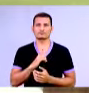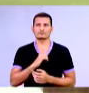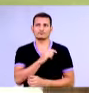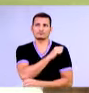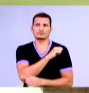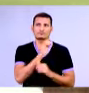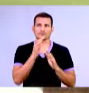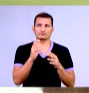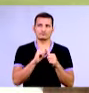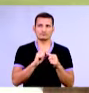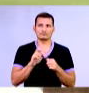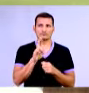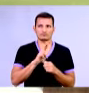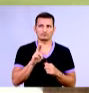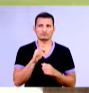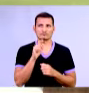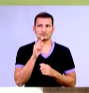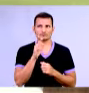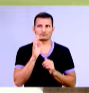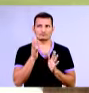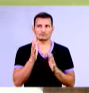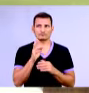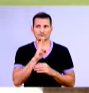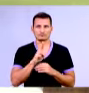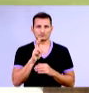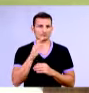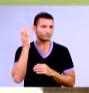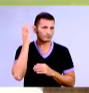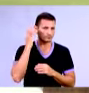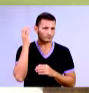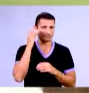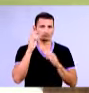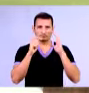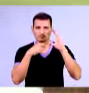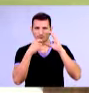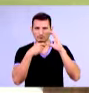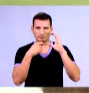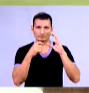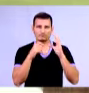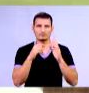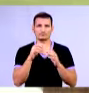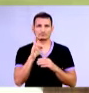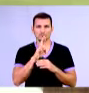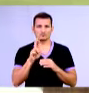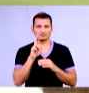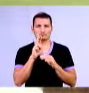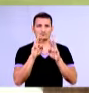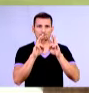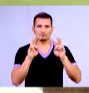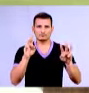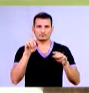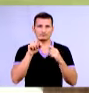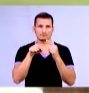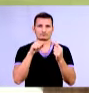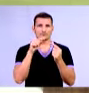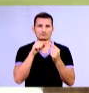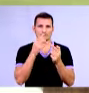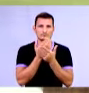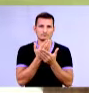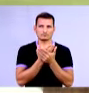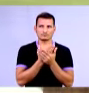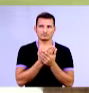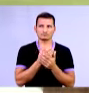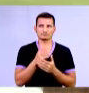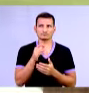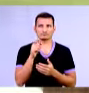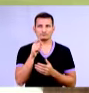essa utilização. Ele já informa que utilizou áudio e vídeo para apresentação e para utilizar em site, né? Que é um dos objetivos do nosso estudo, né? que ele